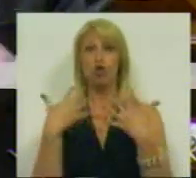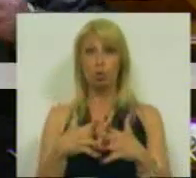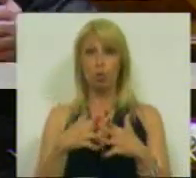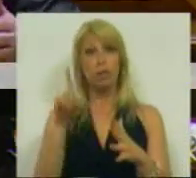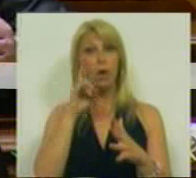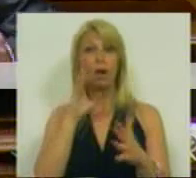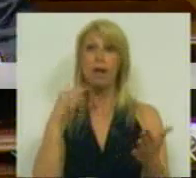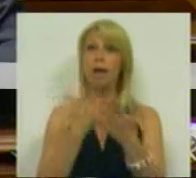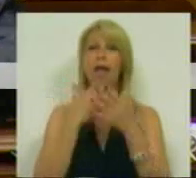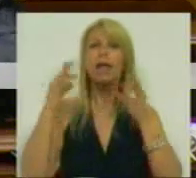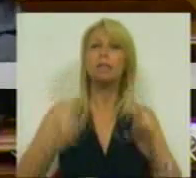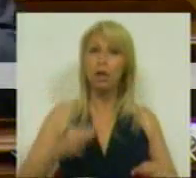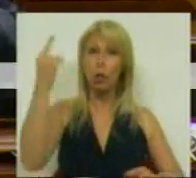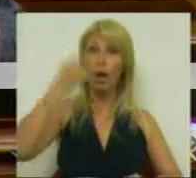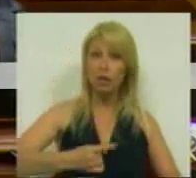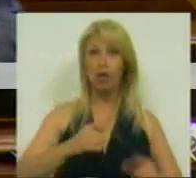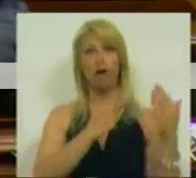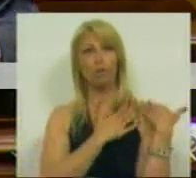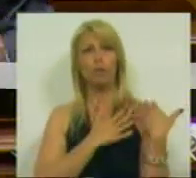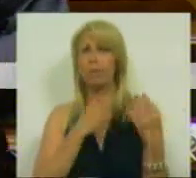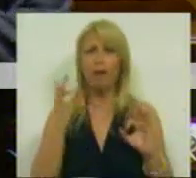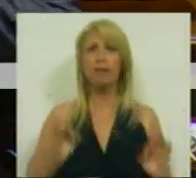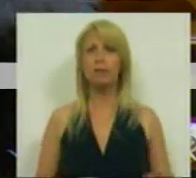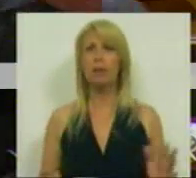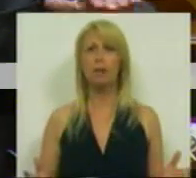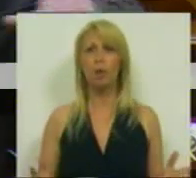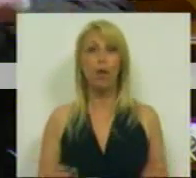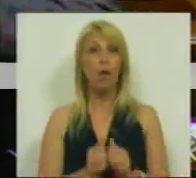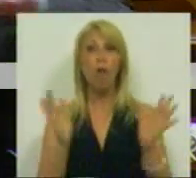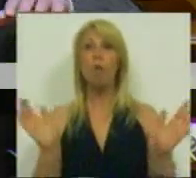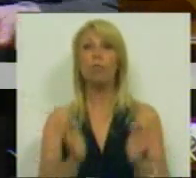certo, com exigências de responsabilidade, seguramente, com